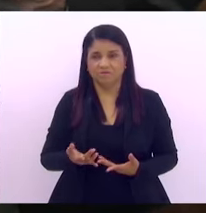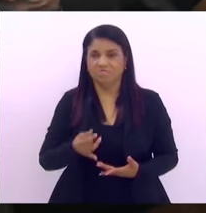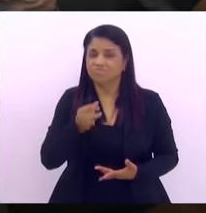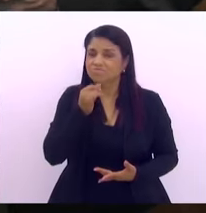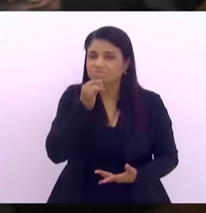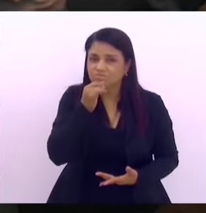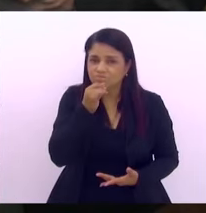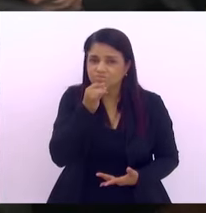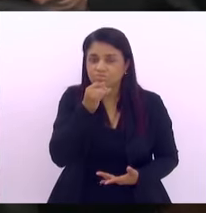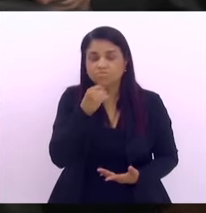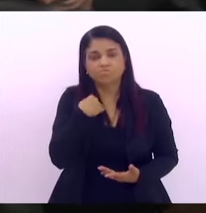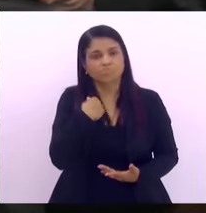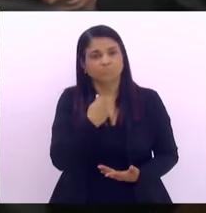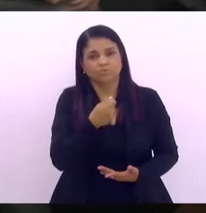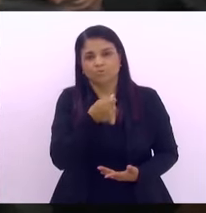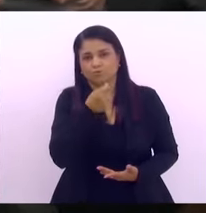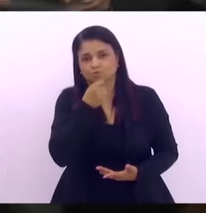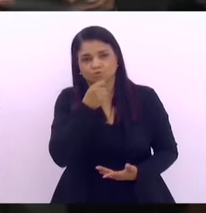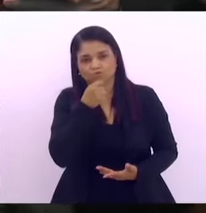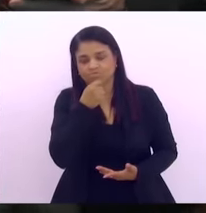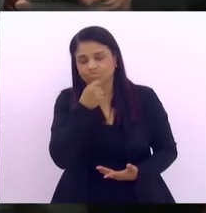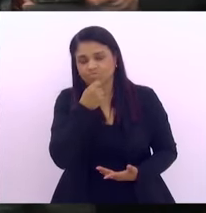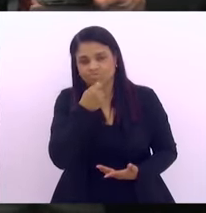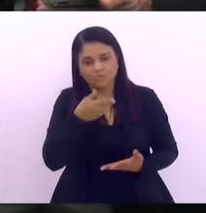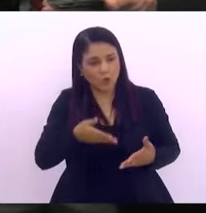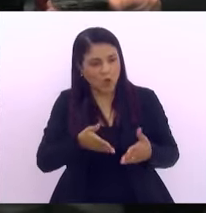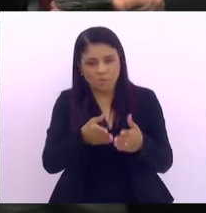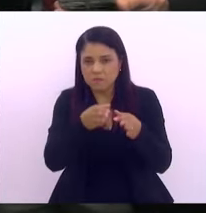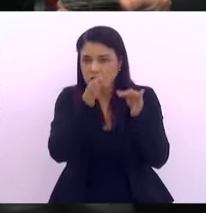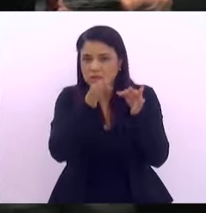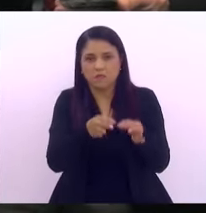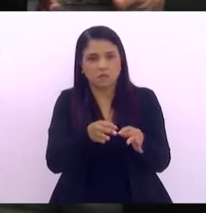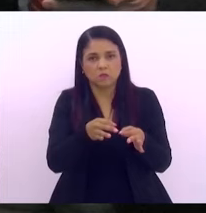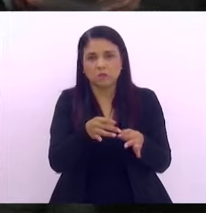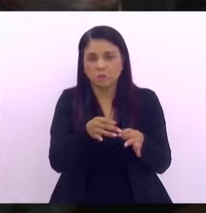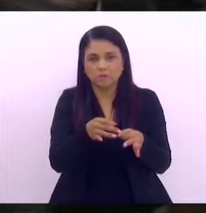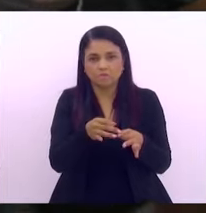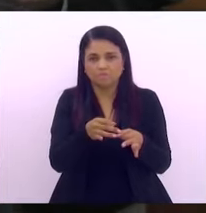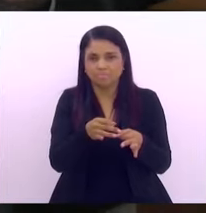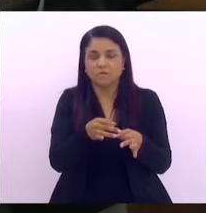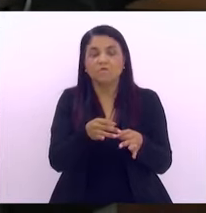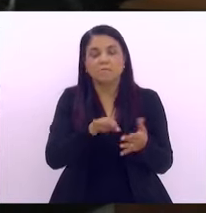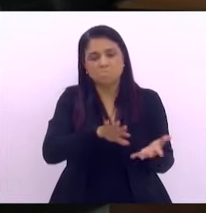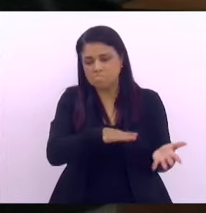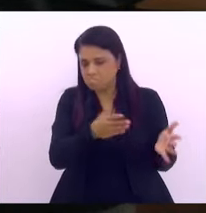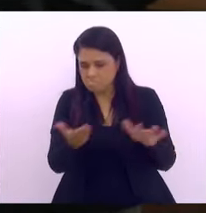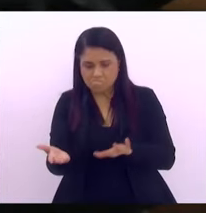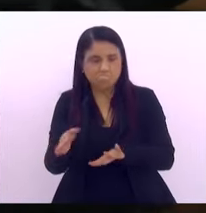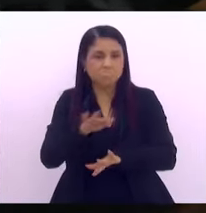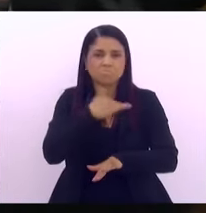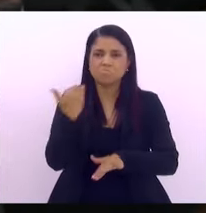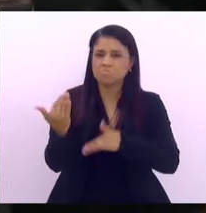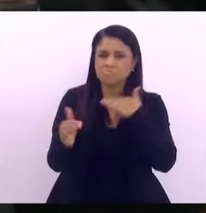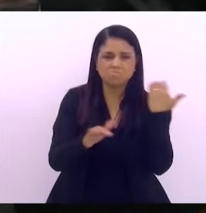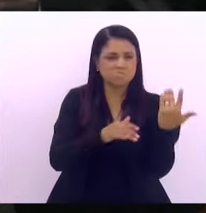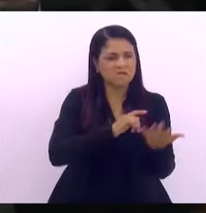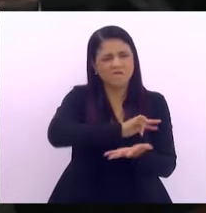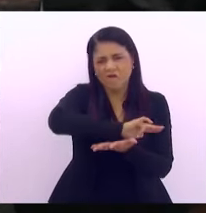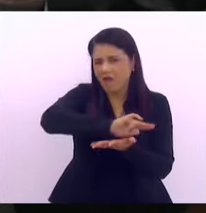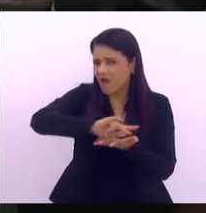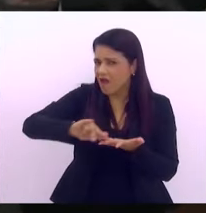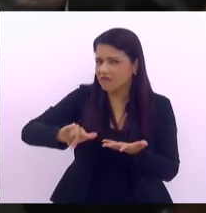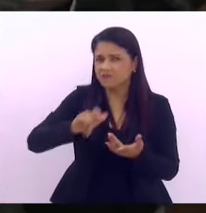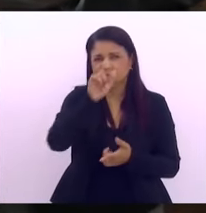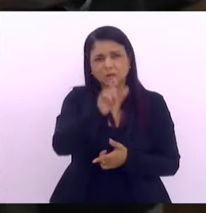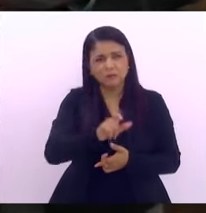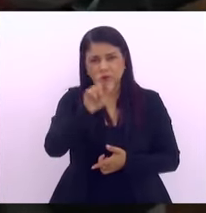infelizmente, eu não vejo saída no curto prazo. Eu acho que, infelizmente, vão morrer muitas pessoas, a paz